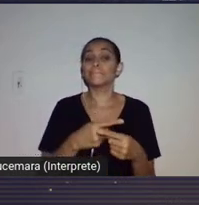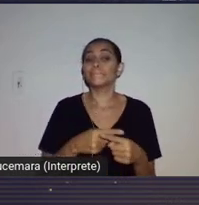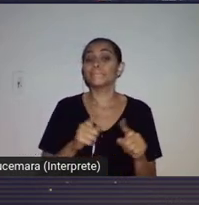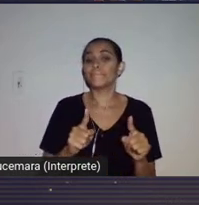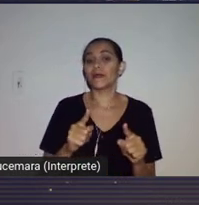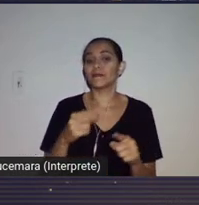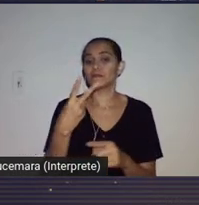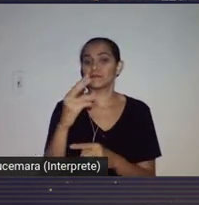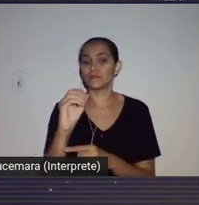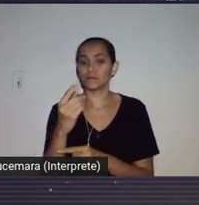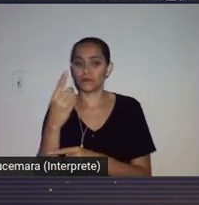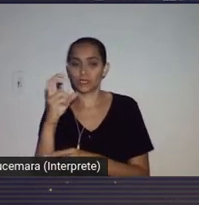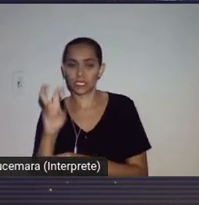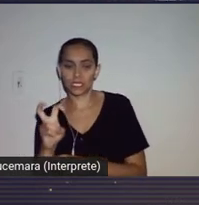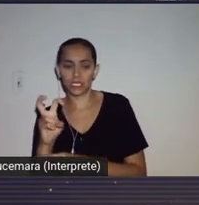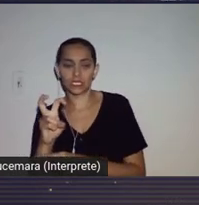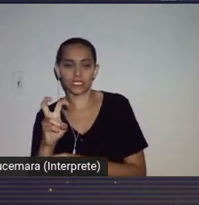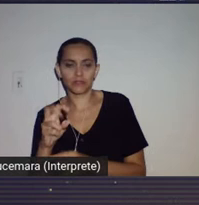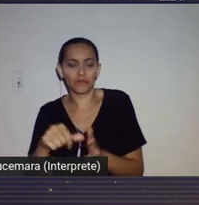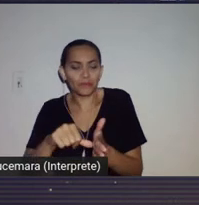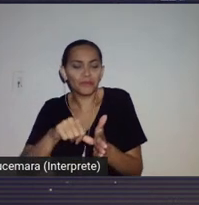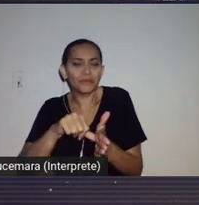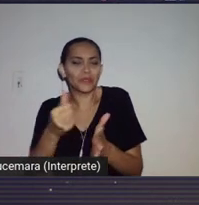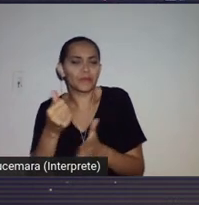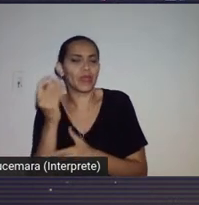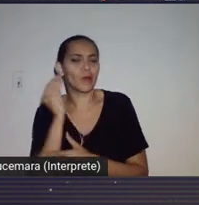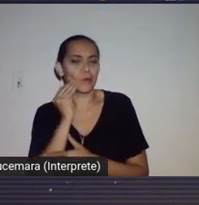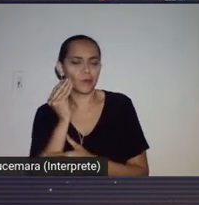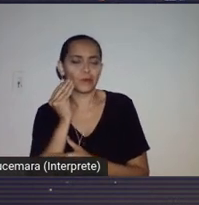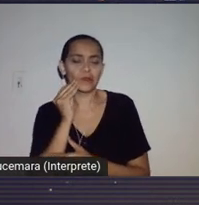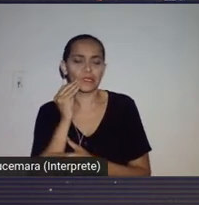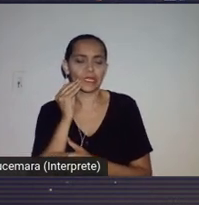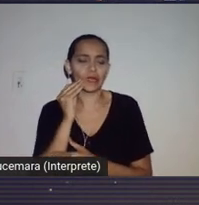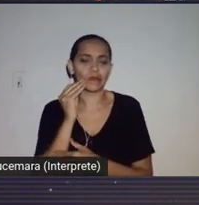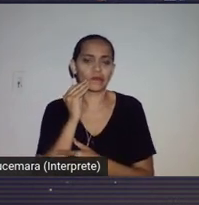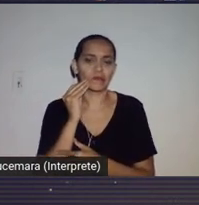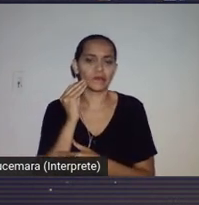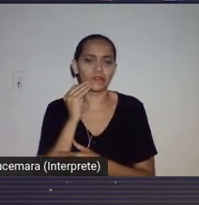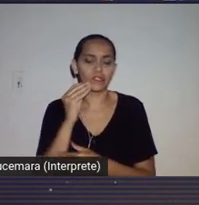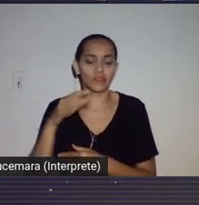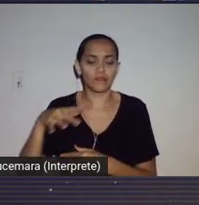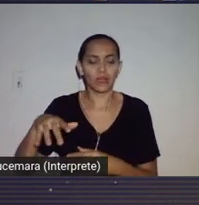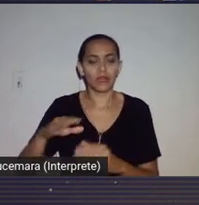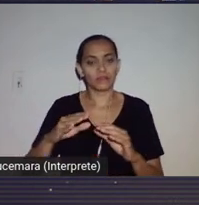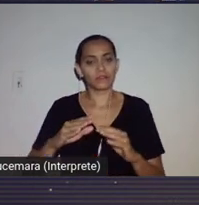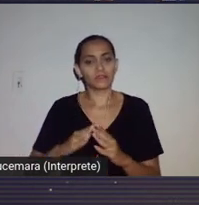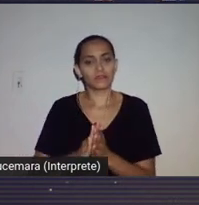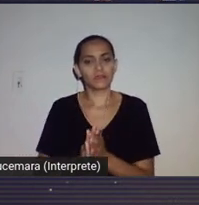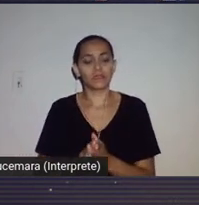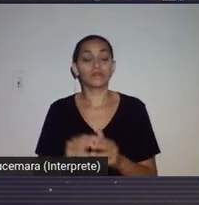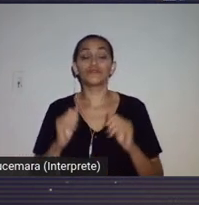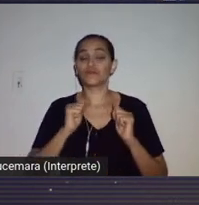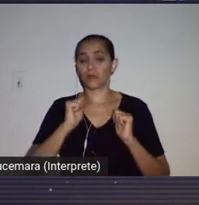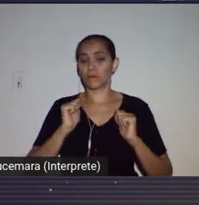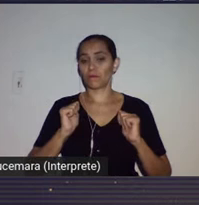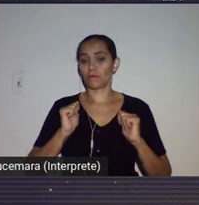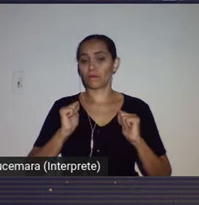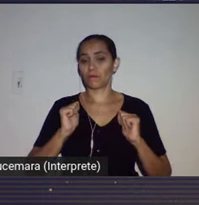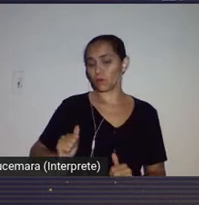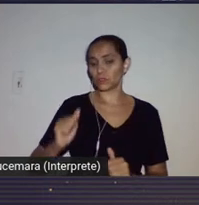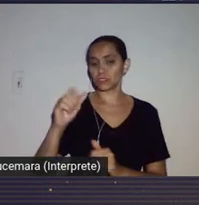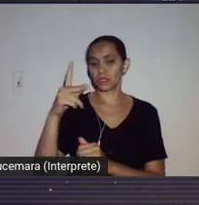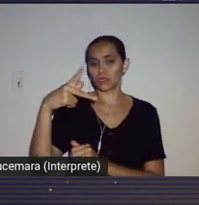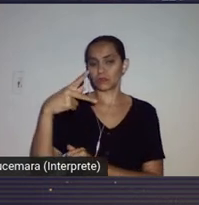trabalhar em alguma coisa fora da sala de aula, e meu primeiro projeto foi uma bolsa PIBIT